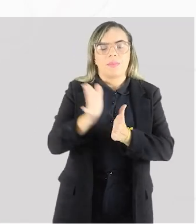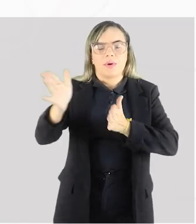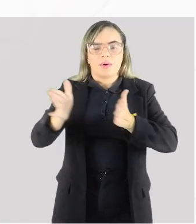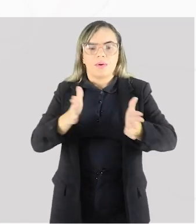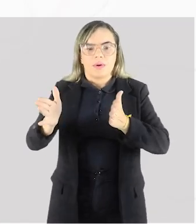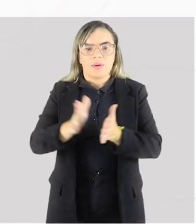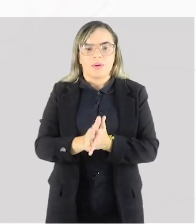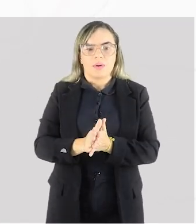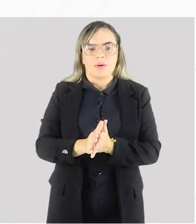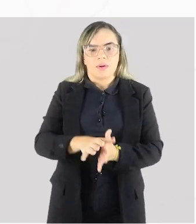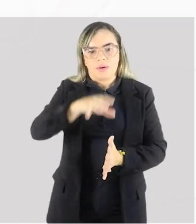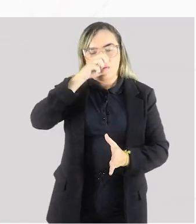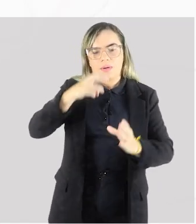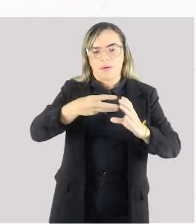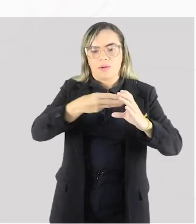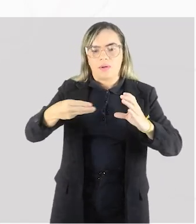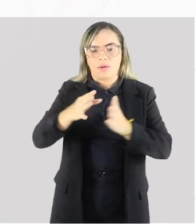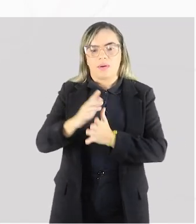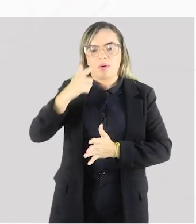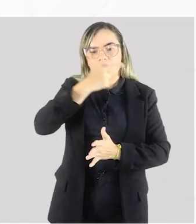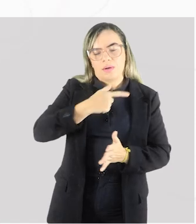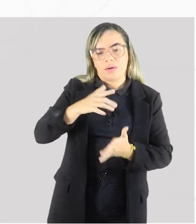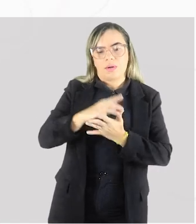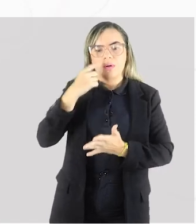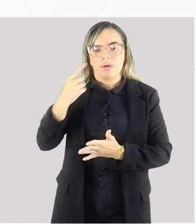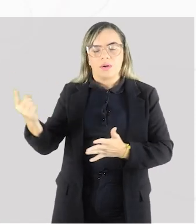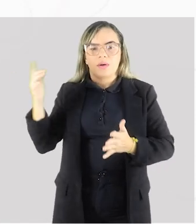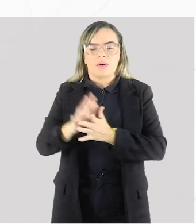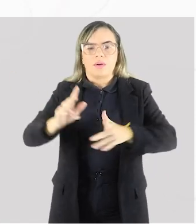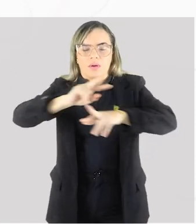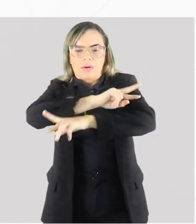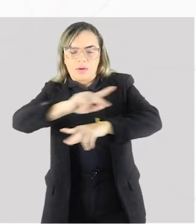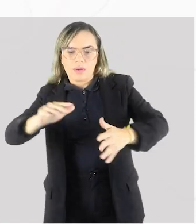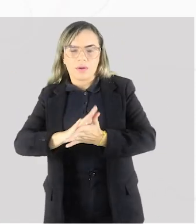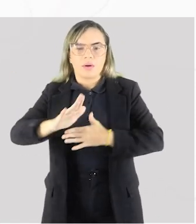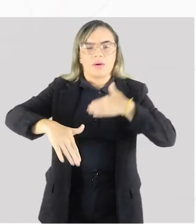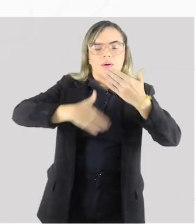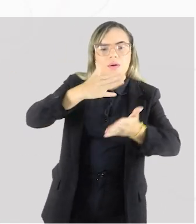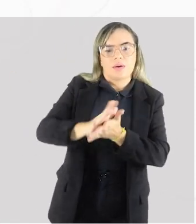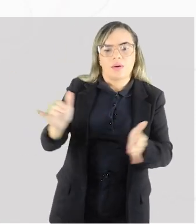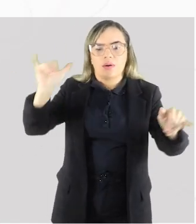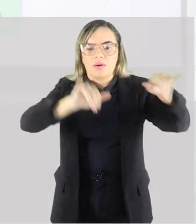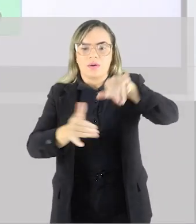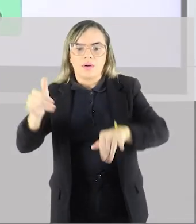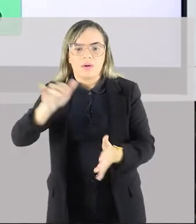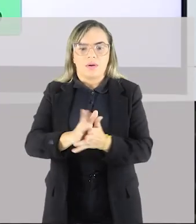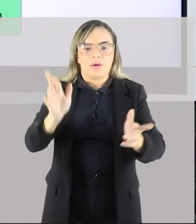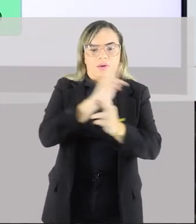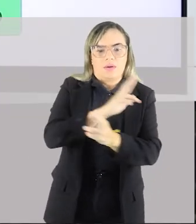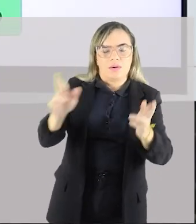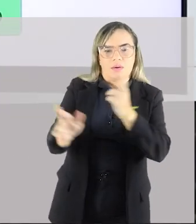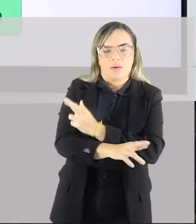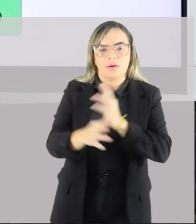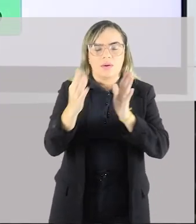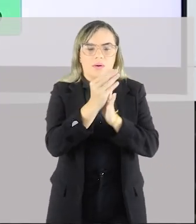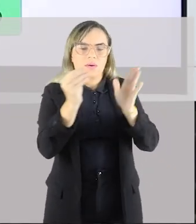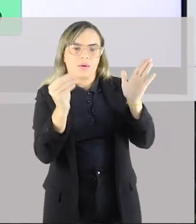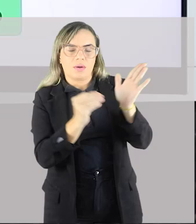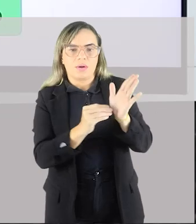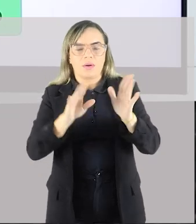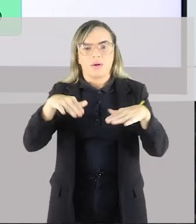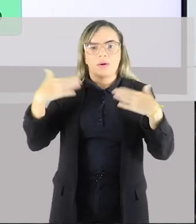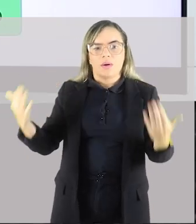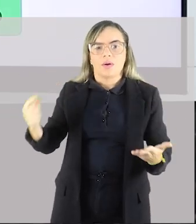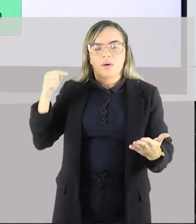de glicólise, tá? E aí, gente, como a gente tem vários processos químicos envolvidos, né, nesse conteúdo, a gente